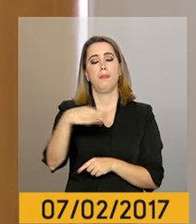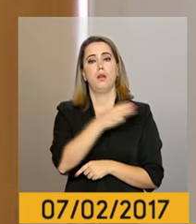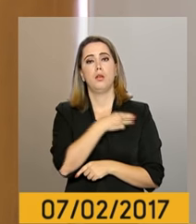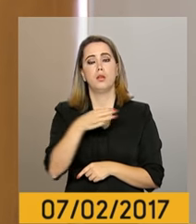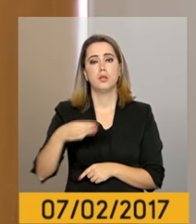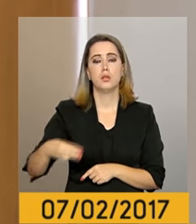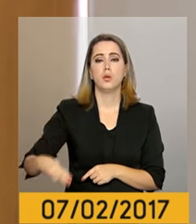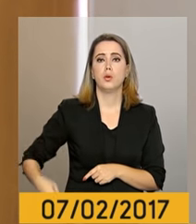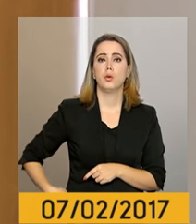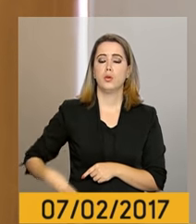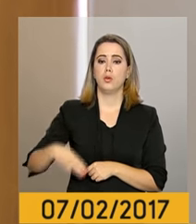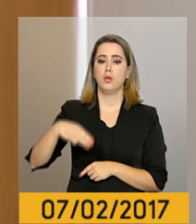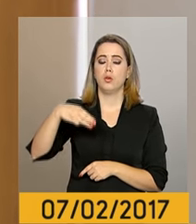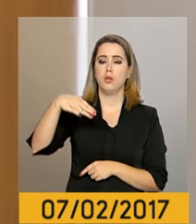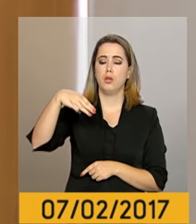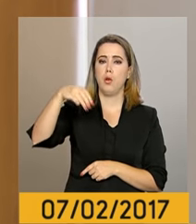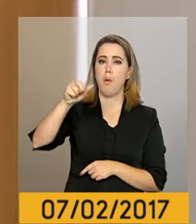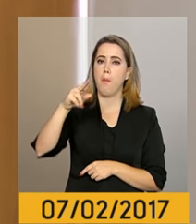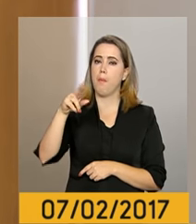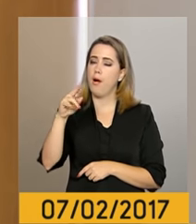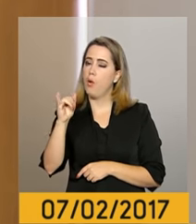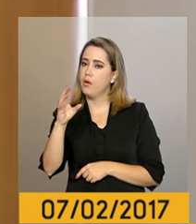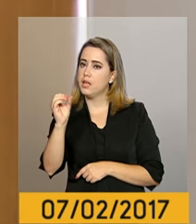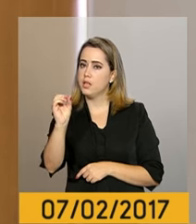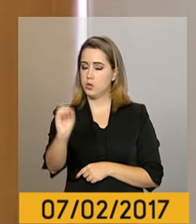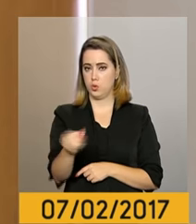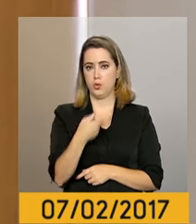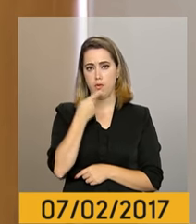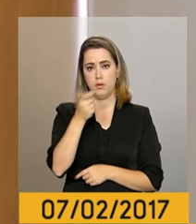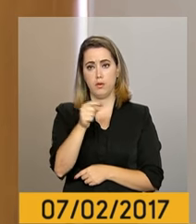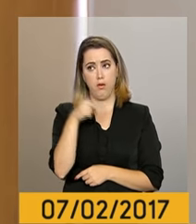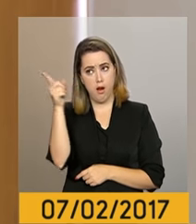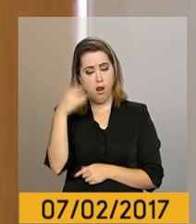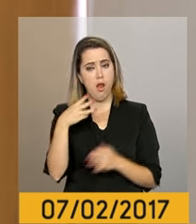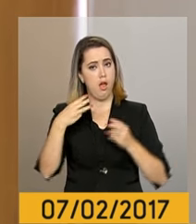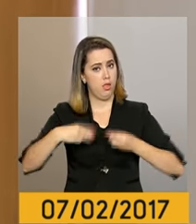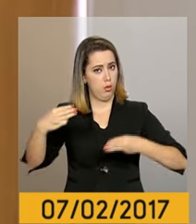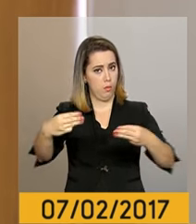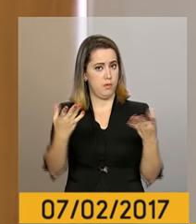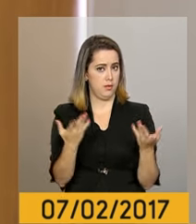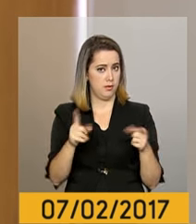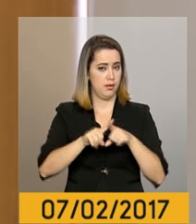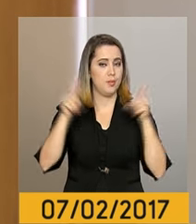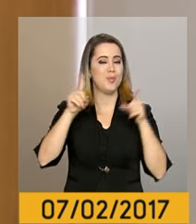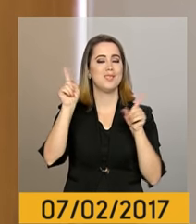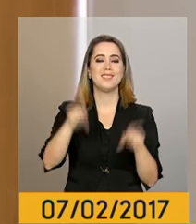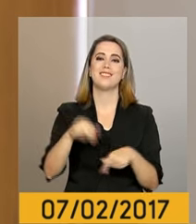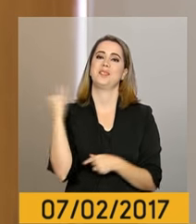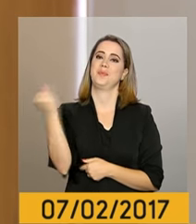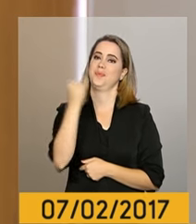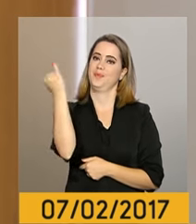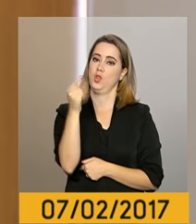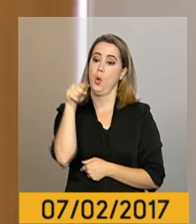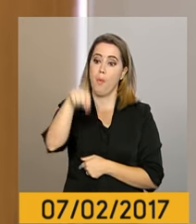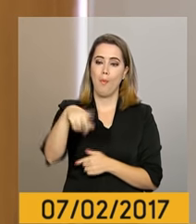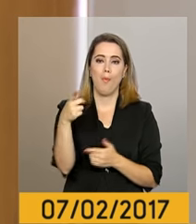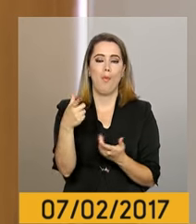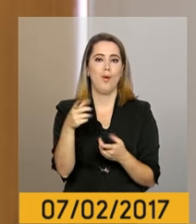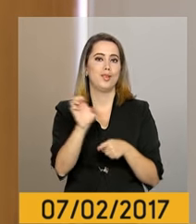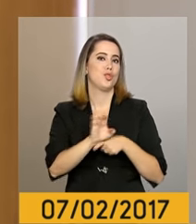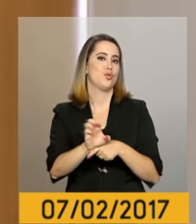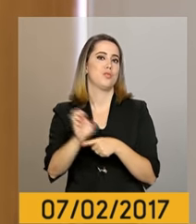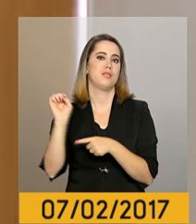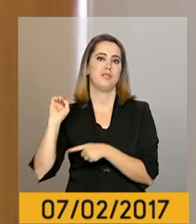olha, eu iria fazer isso lá no Ministério, mas é tão significativo para Sergipe que seria mais importante